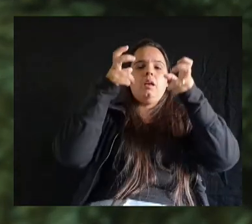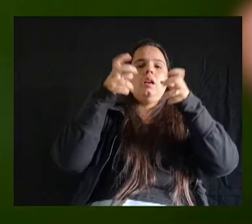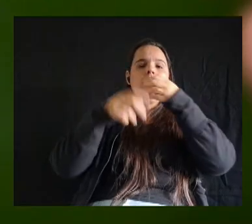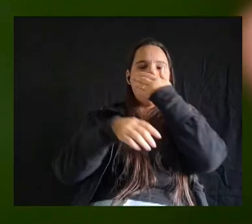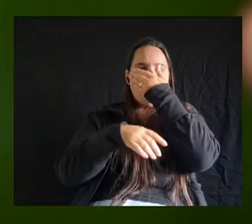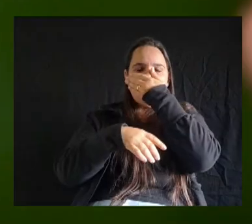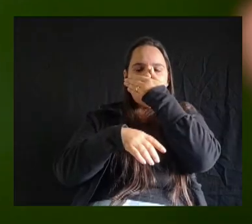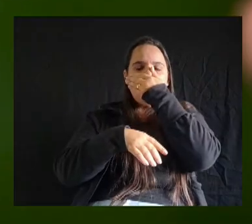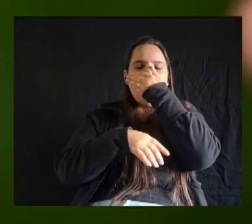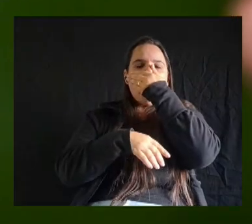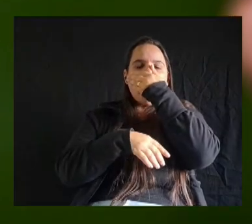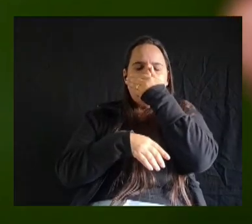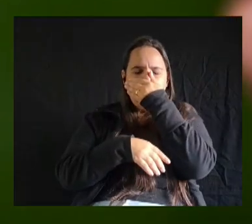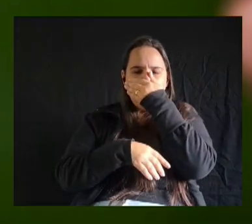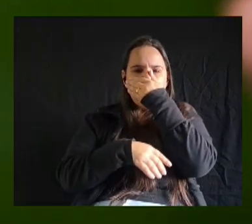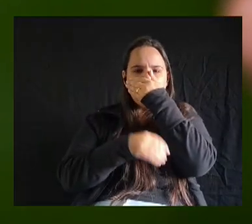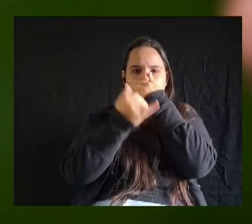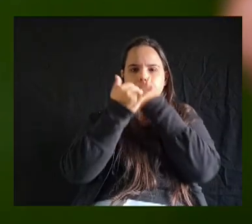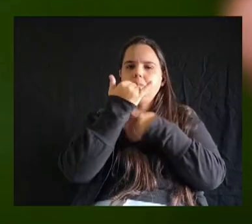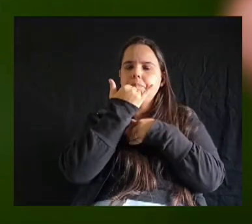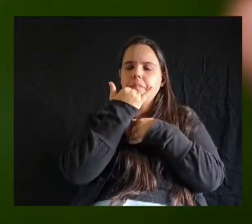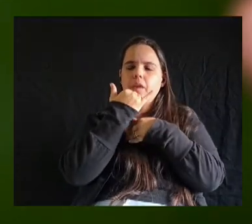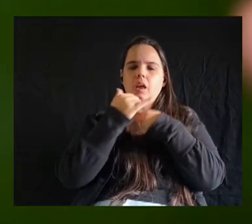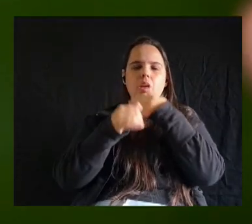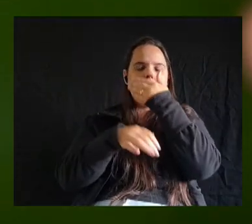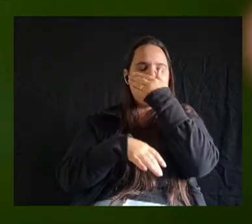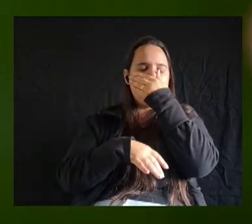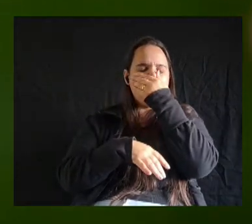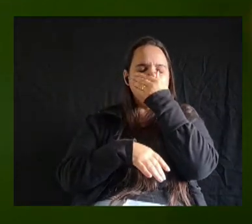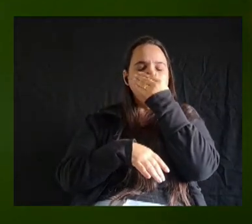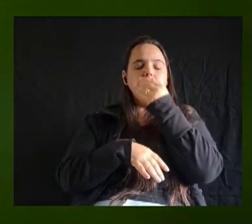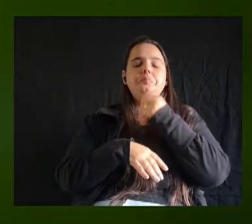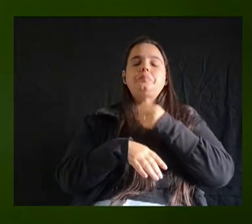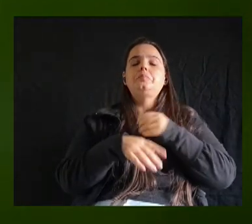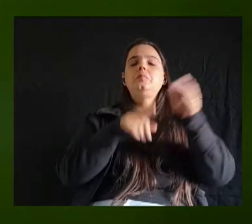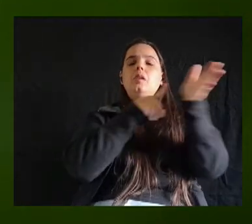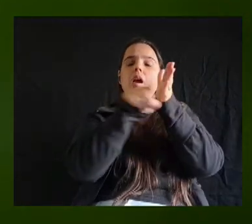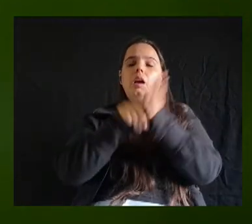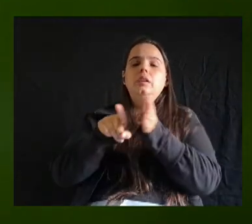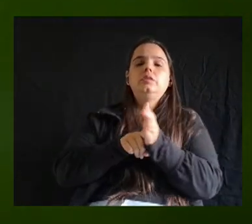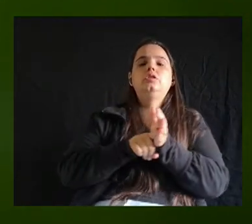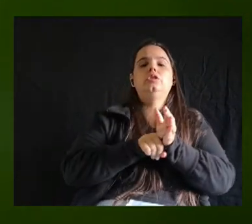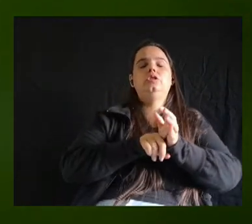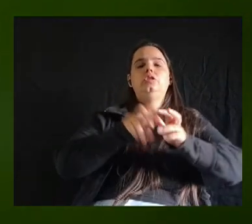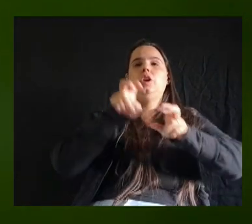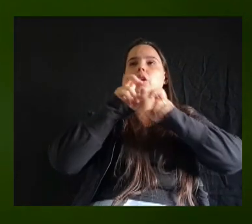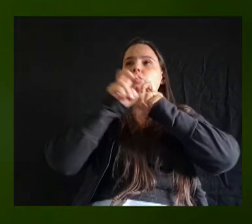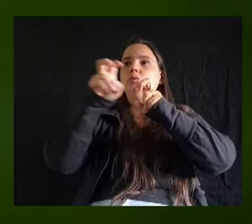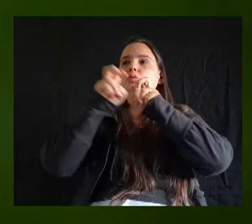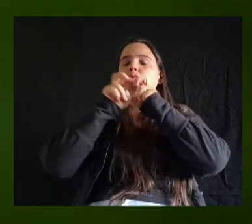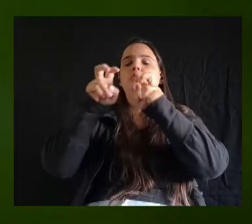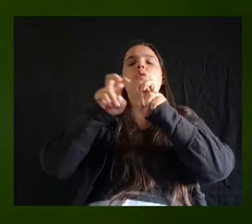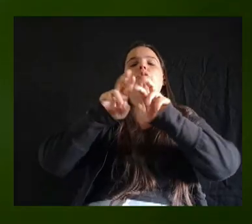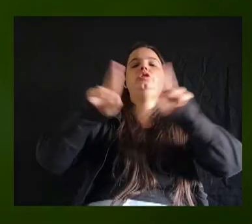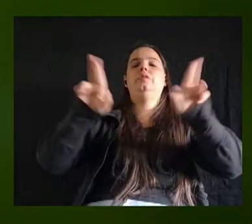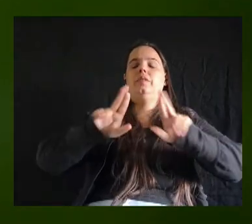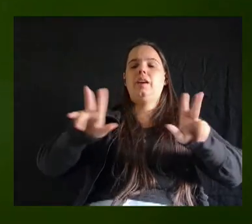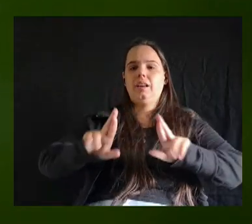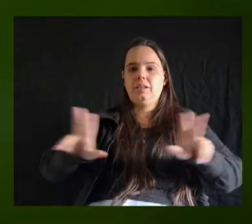vocalizações. Os cientistas encontraram diferenças em sons sociais, de conflito e até de